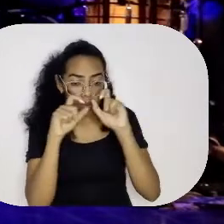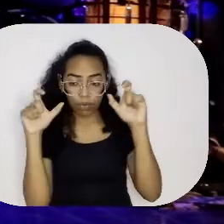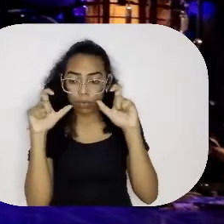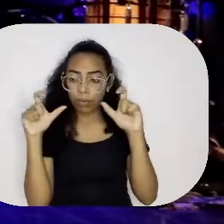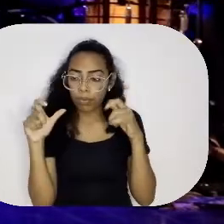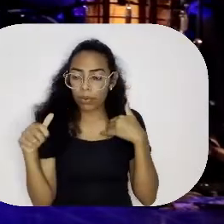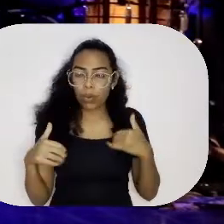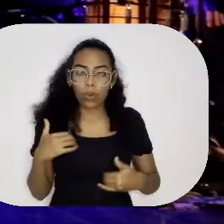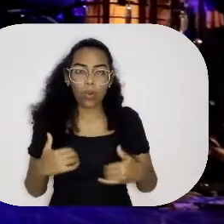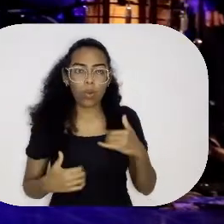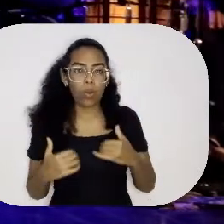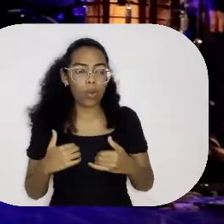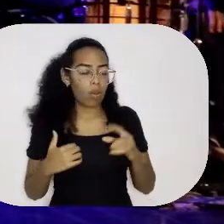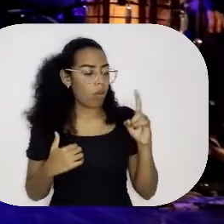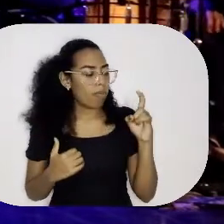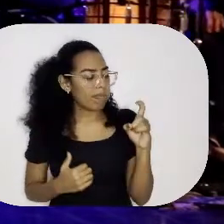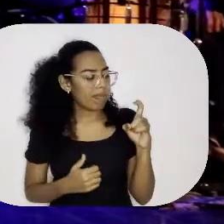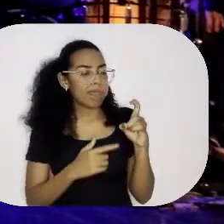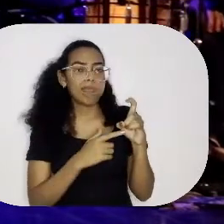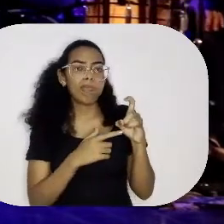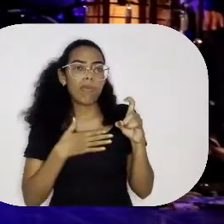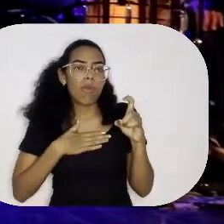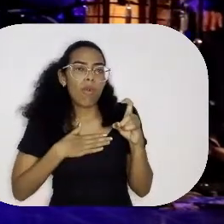quando sinto meu corpo curvado,